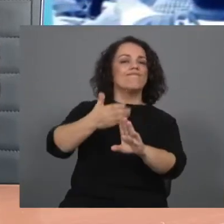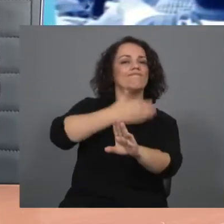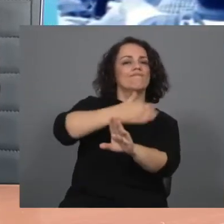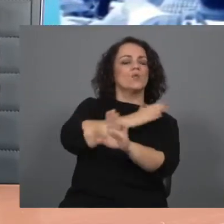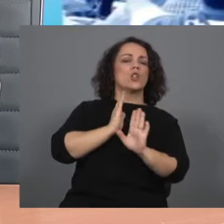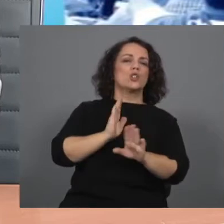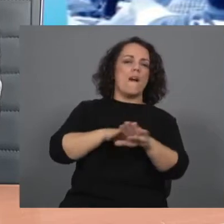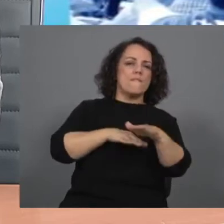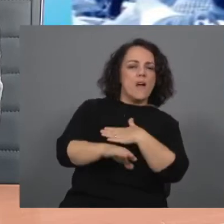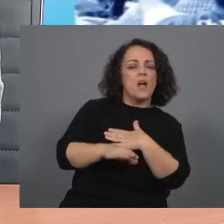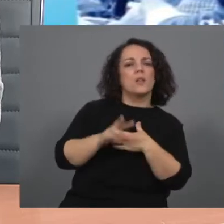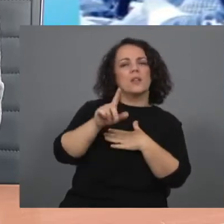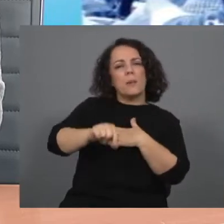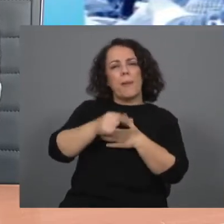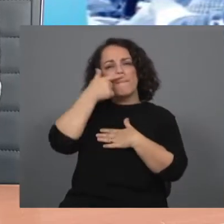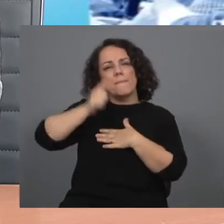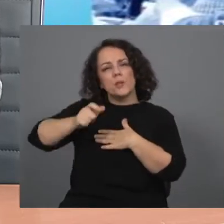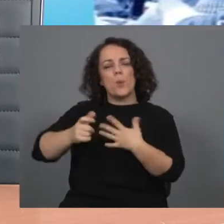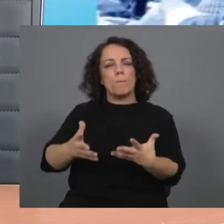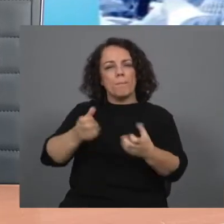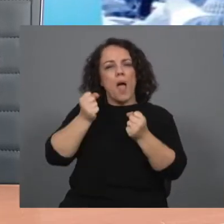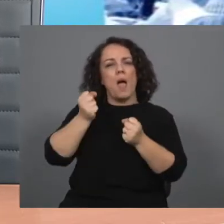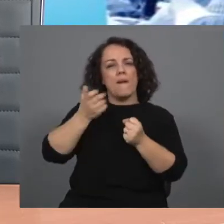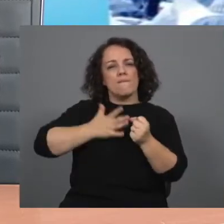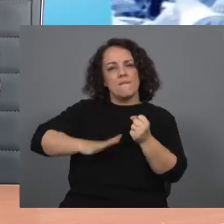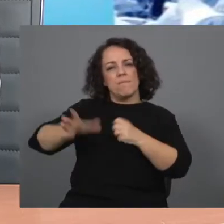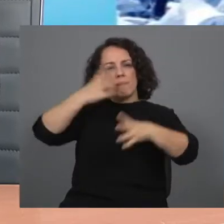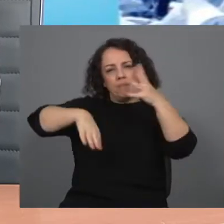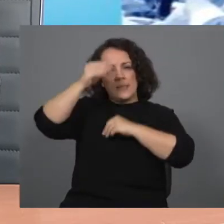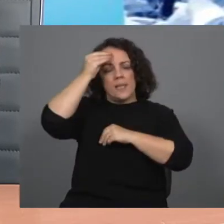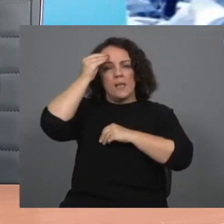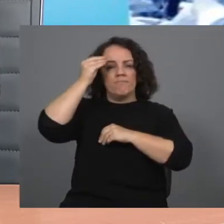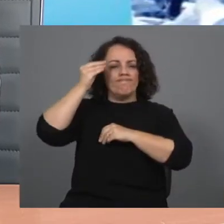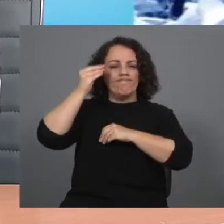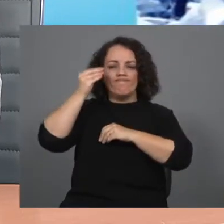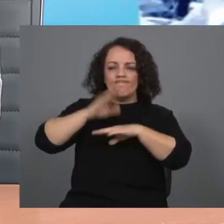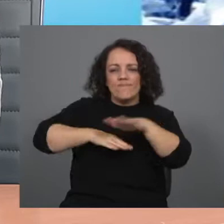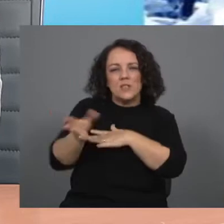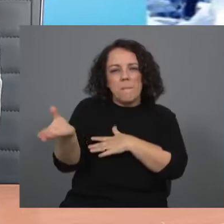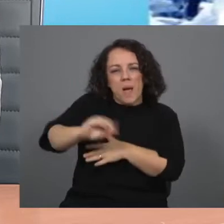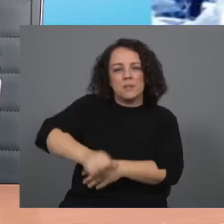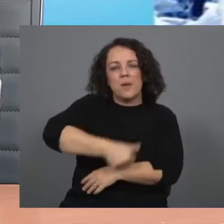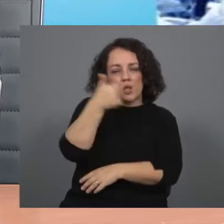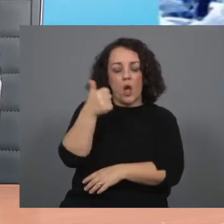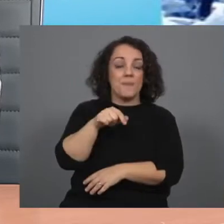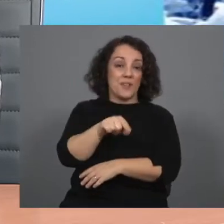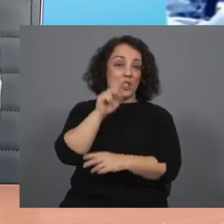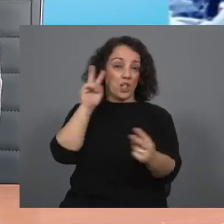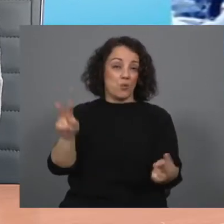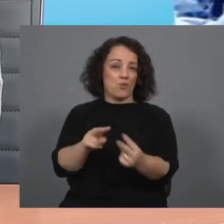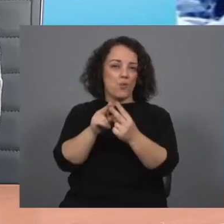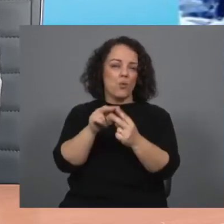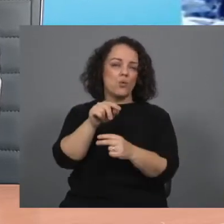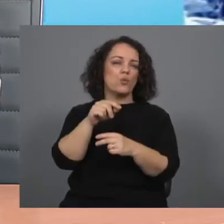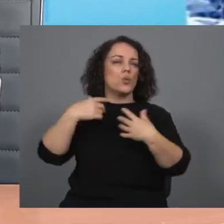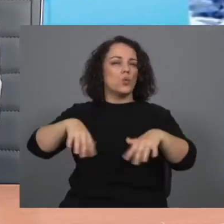e do desejo que as pessoas têm de ainda aprender e de ainda fazer melhor. Eu diria também que das jornadas há um fator que é muito relevante,